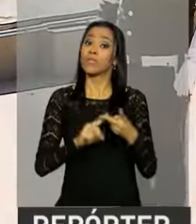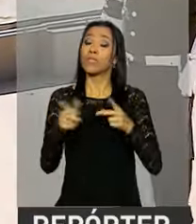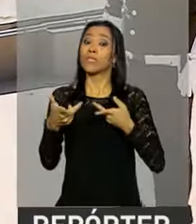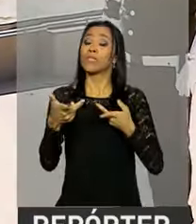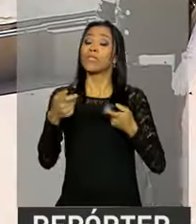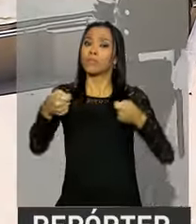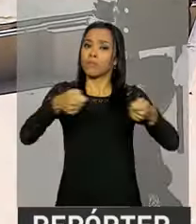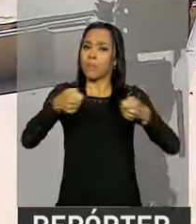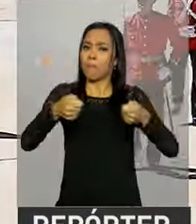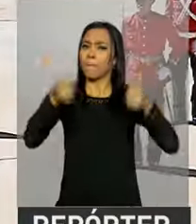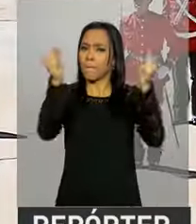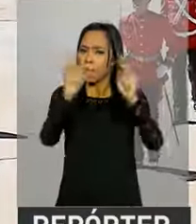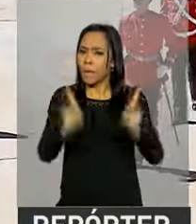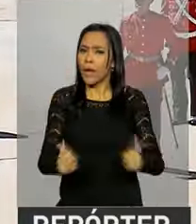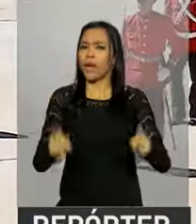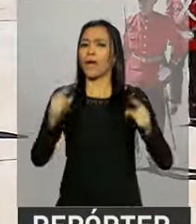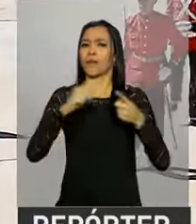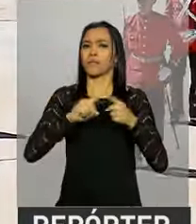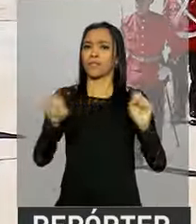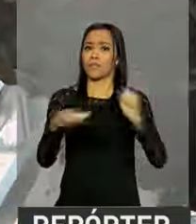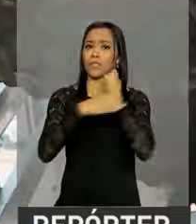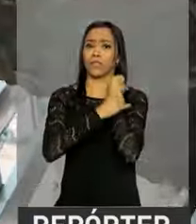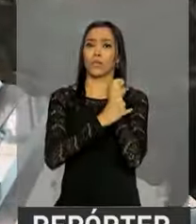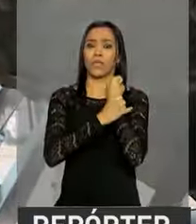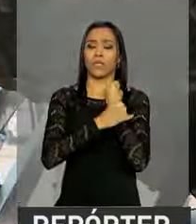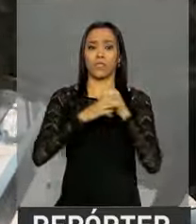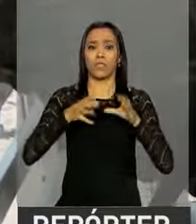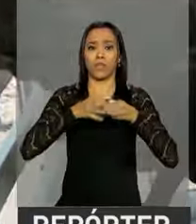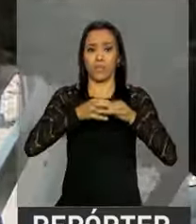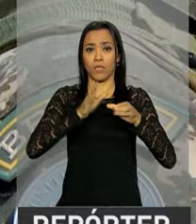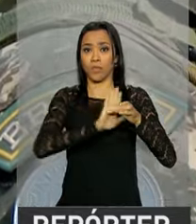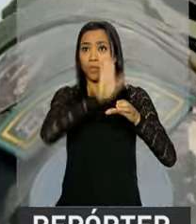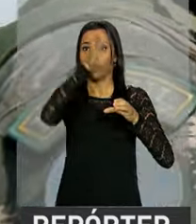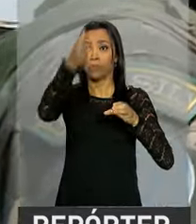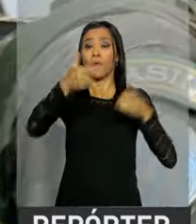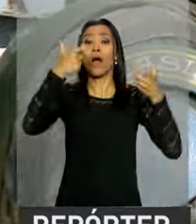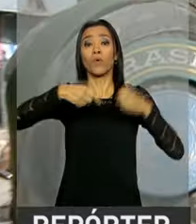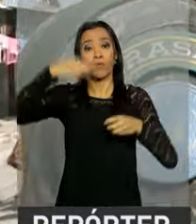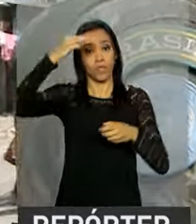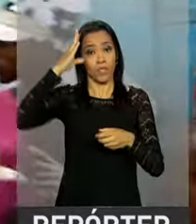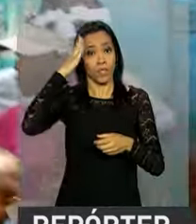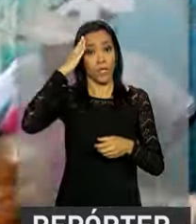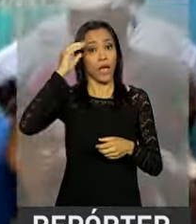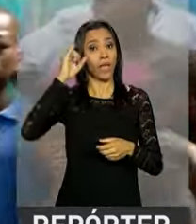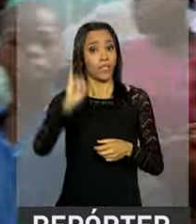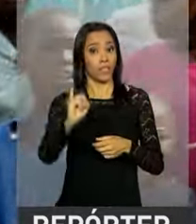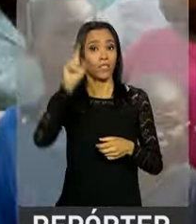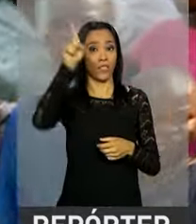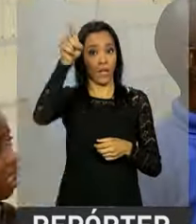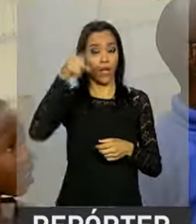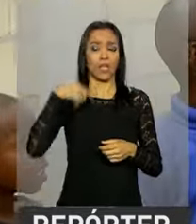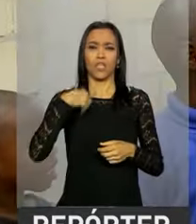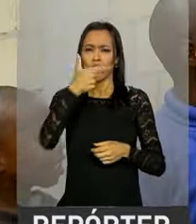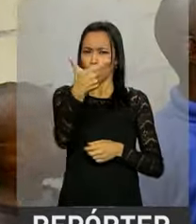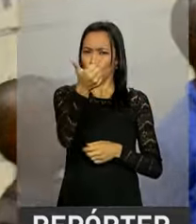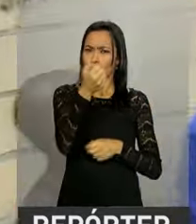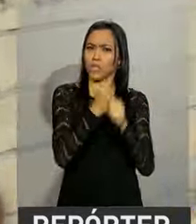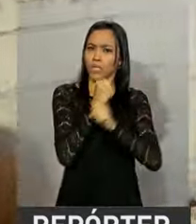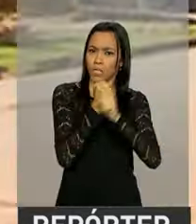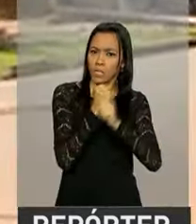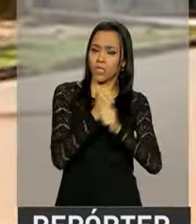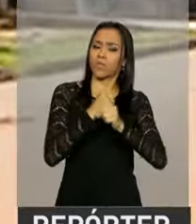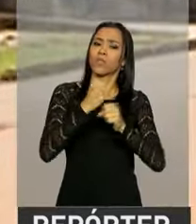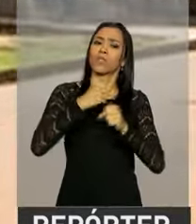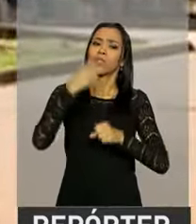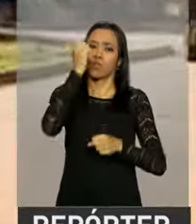estabilidade, paz e segurança em missões internacionais, como no Haiti, onde o Brasil lidera, há 12 anos, uma missão de